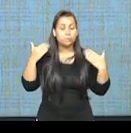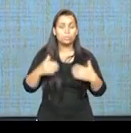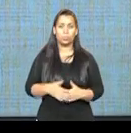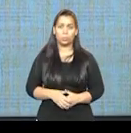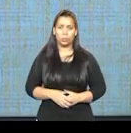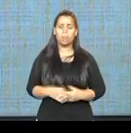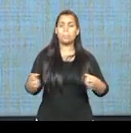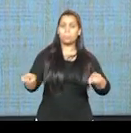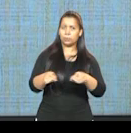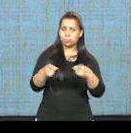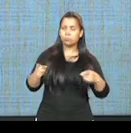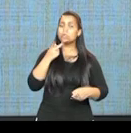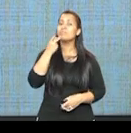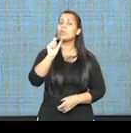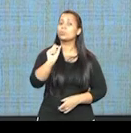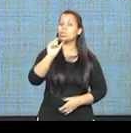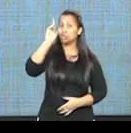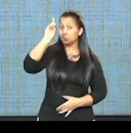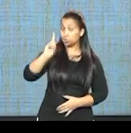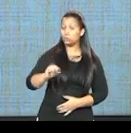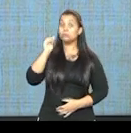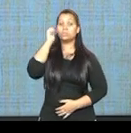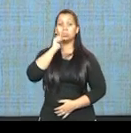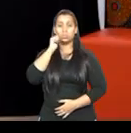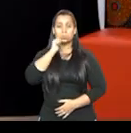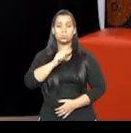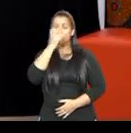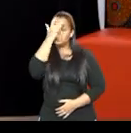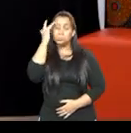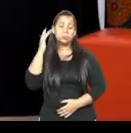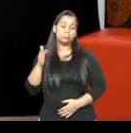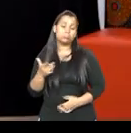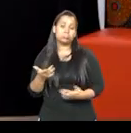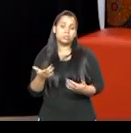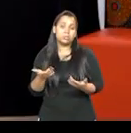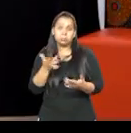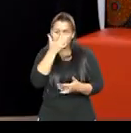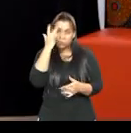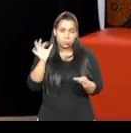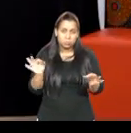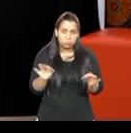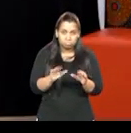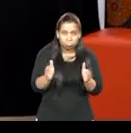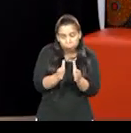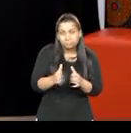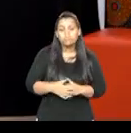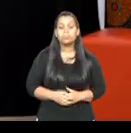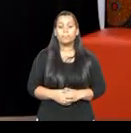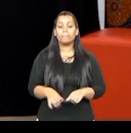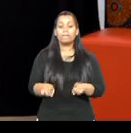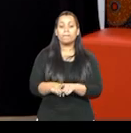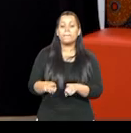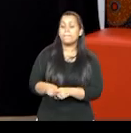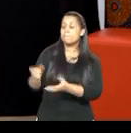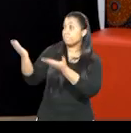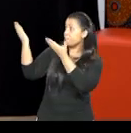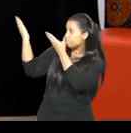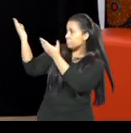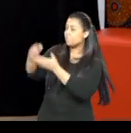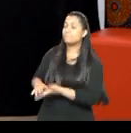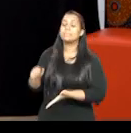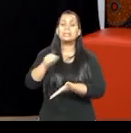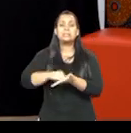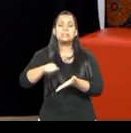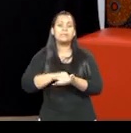o direito das mulheres e das minorias. Criolo. crioulo começou a escrever o rap